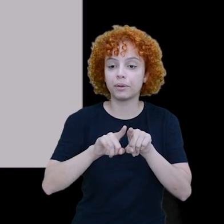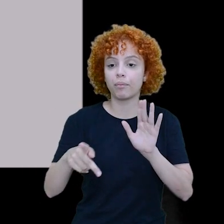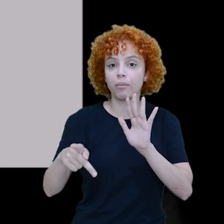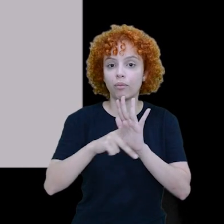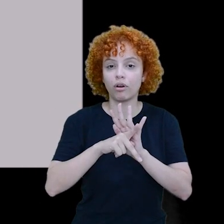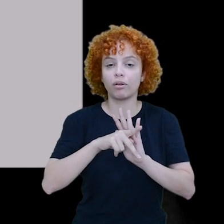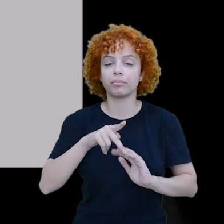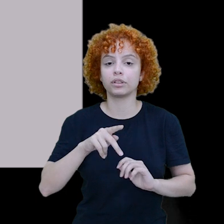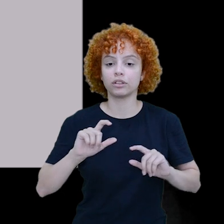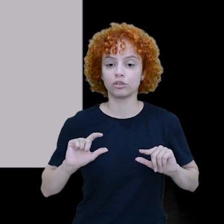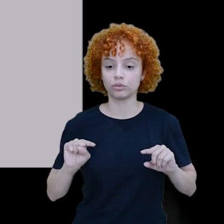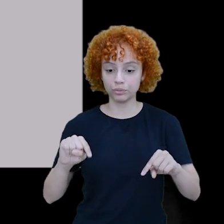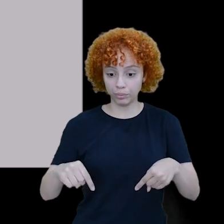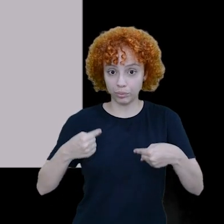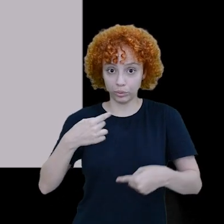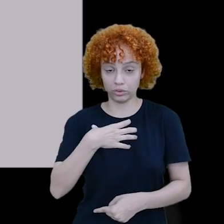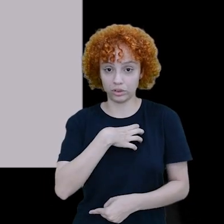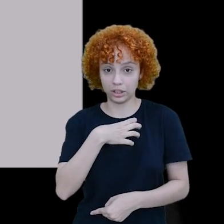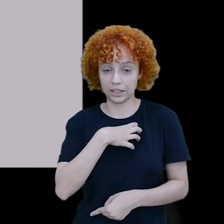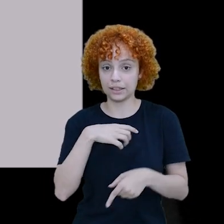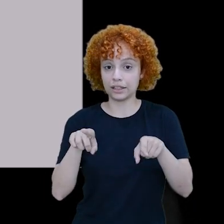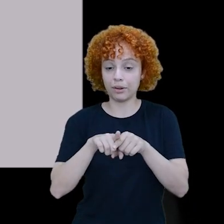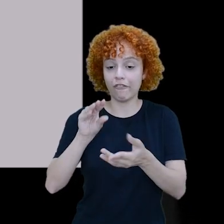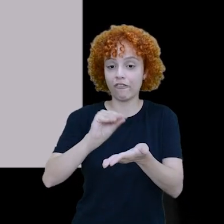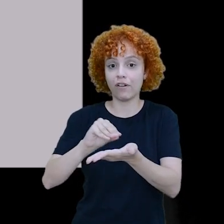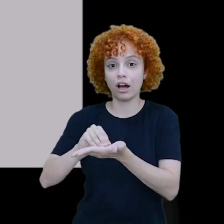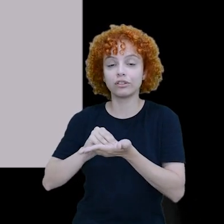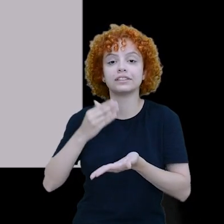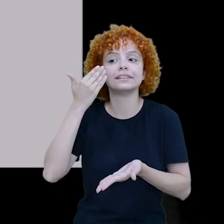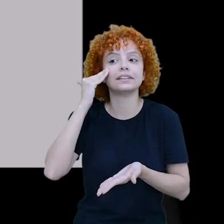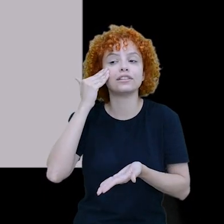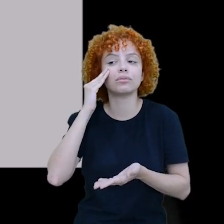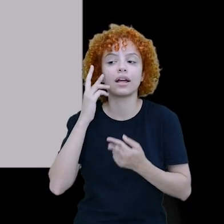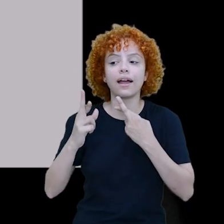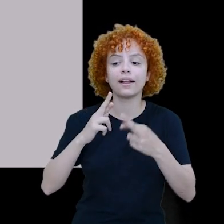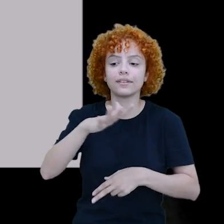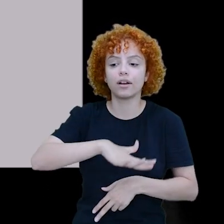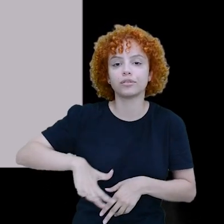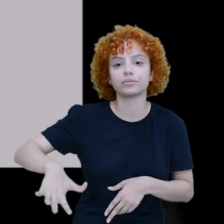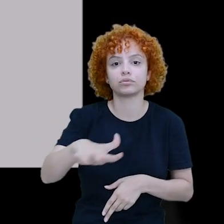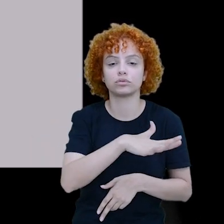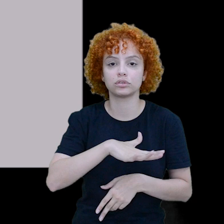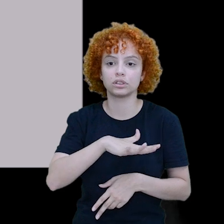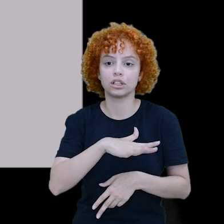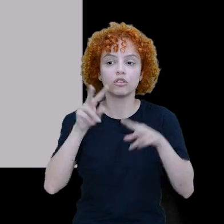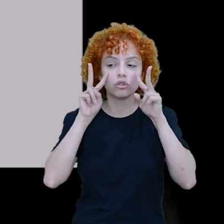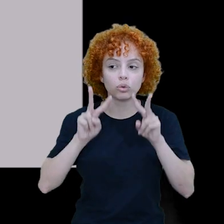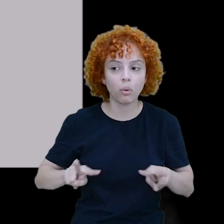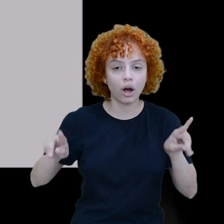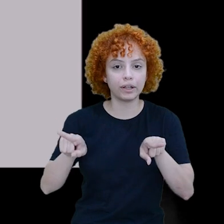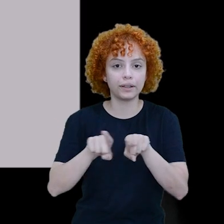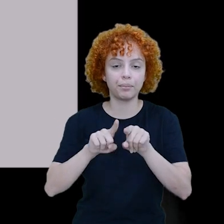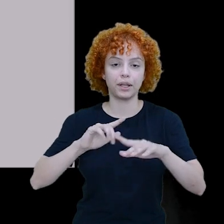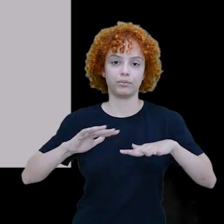geral, inadequação do reconhecimento de impulsos sensoriais e falta de interpretação das relações